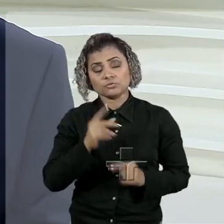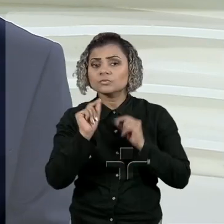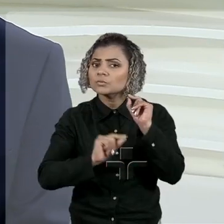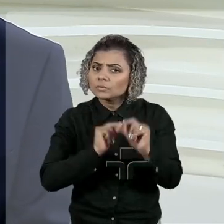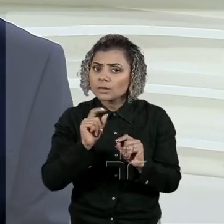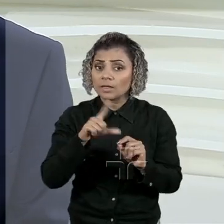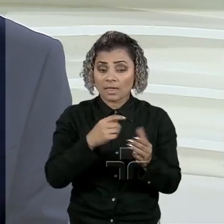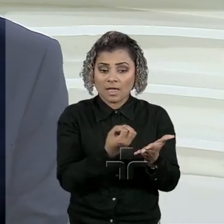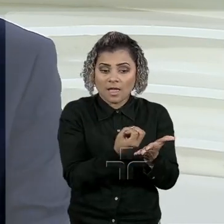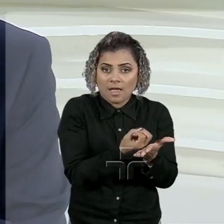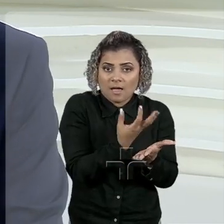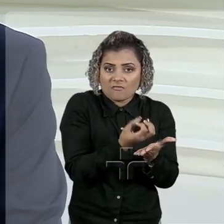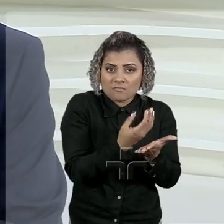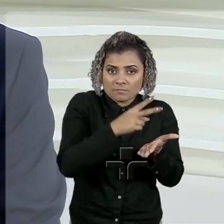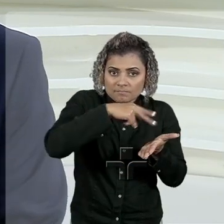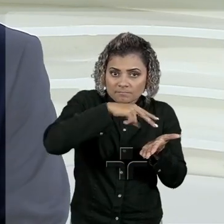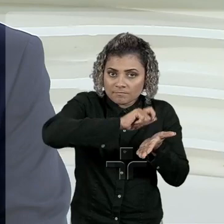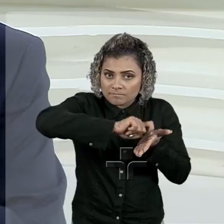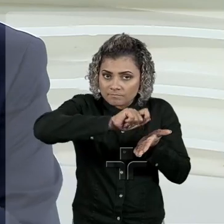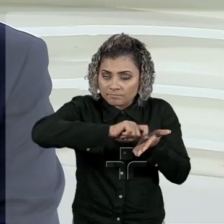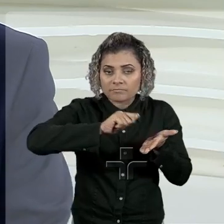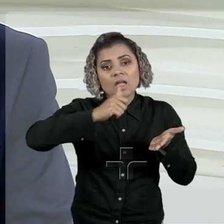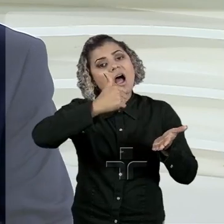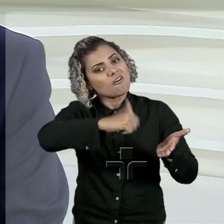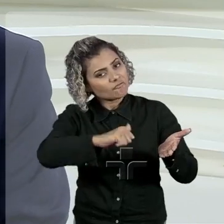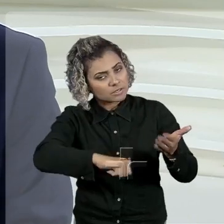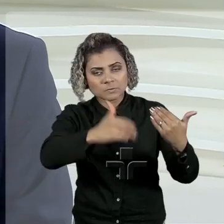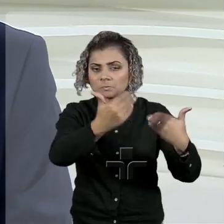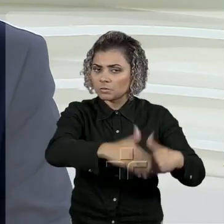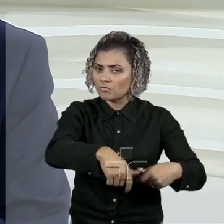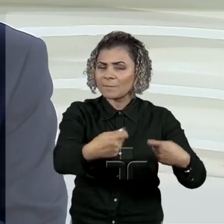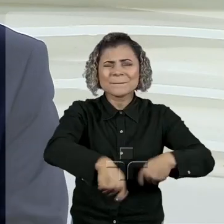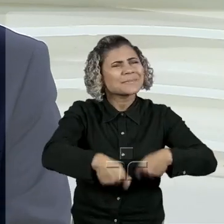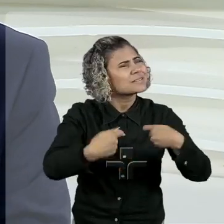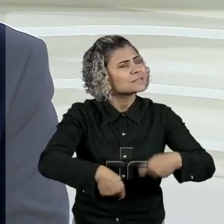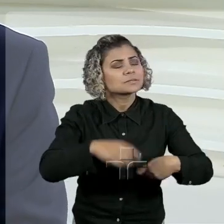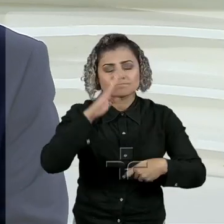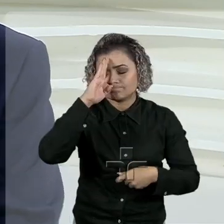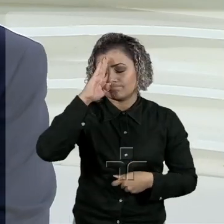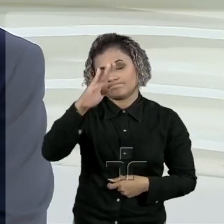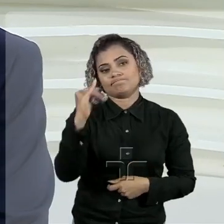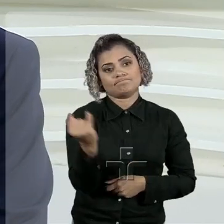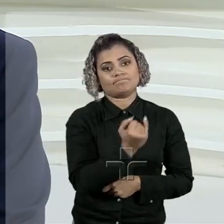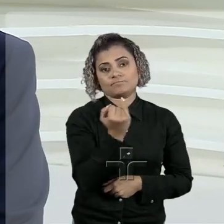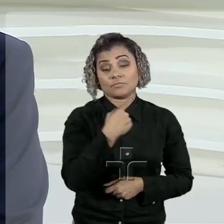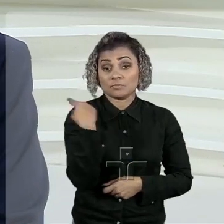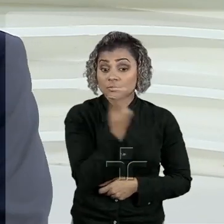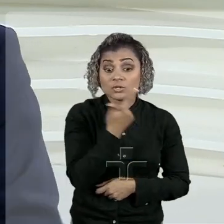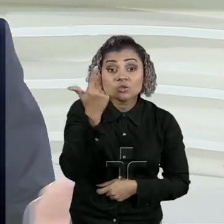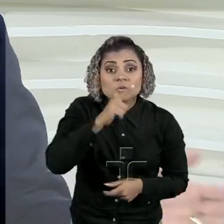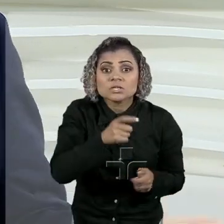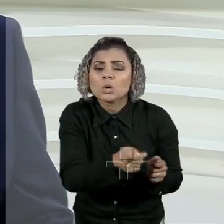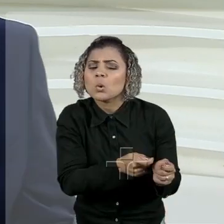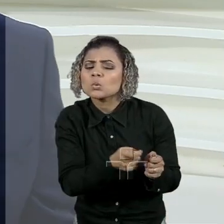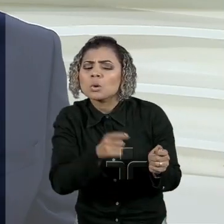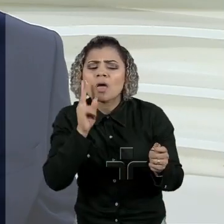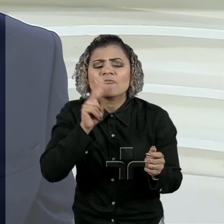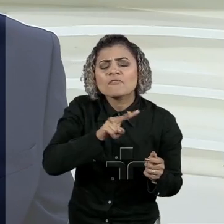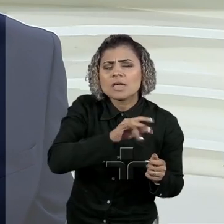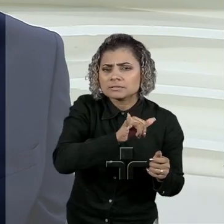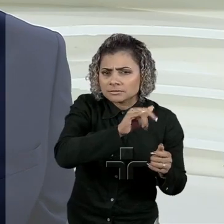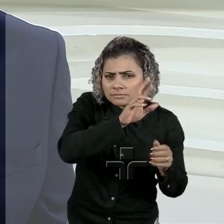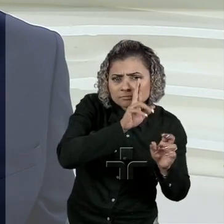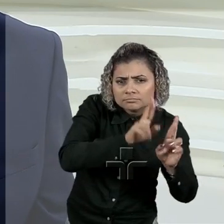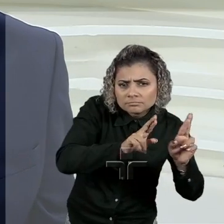a alfabetização, ter avaliação censitária na alfabetização é fundamental para que a gente possa monitorar, inclusive a